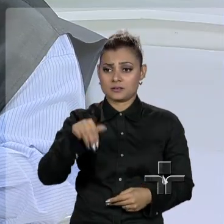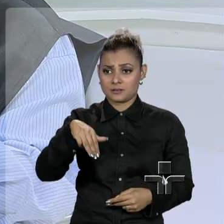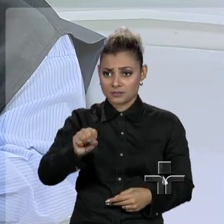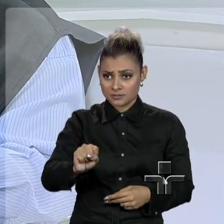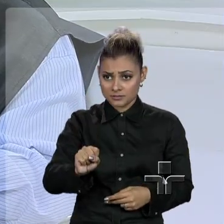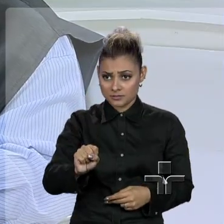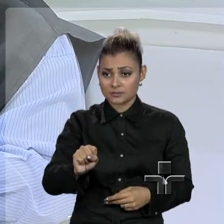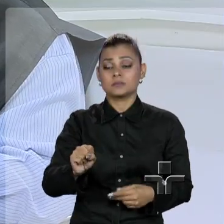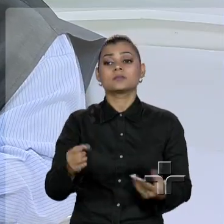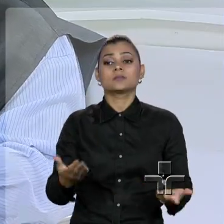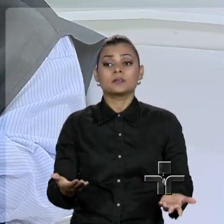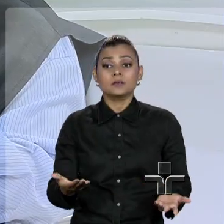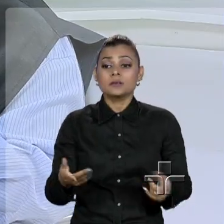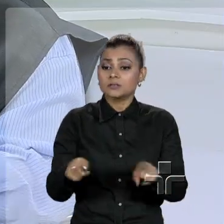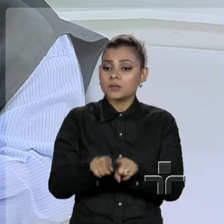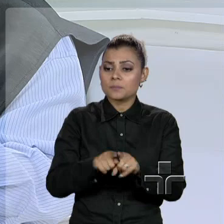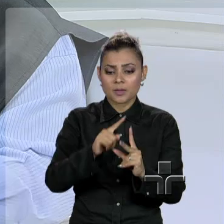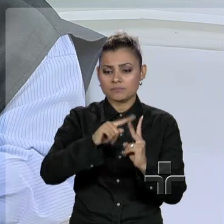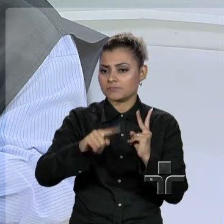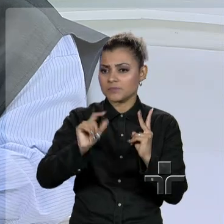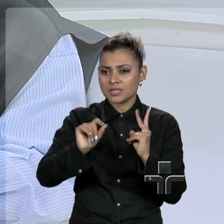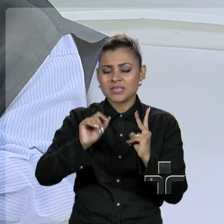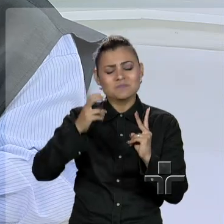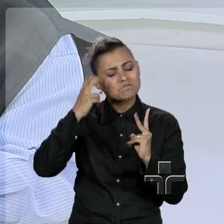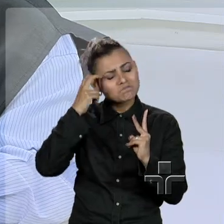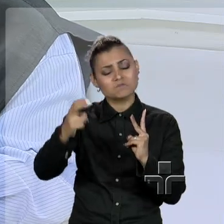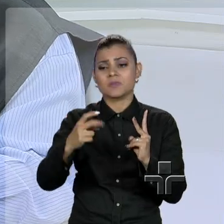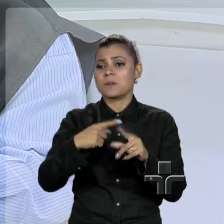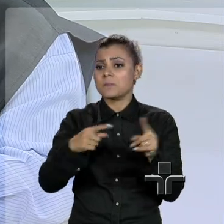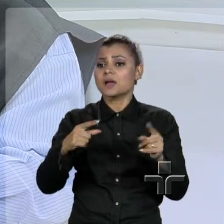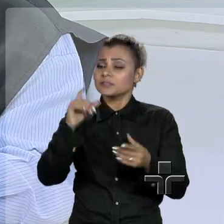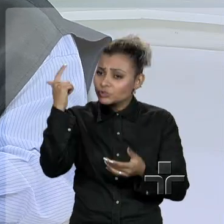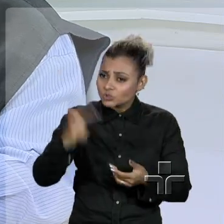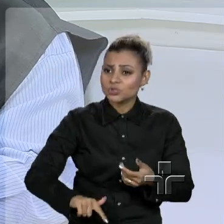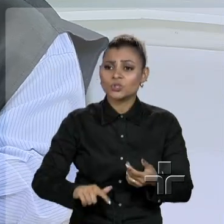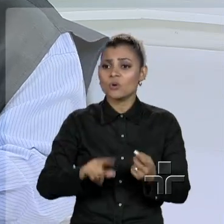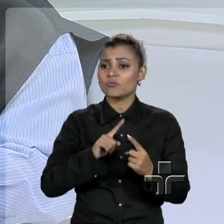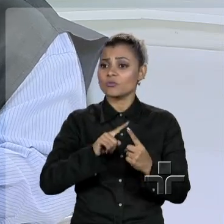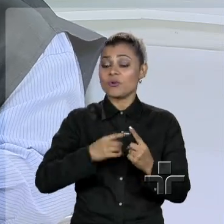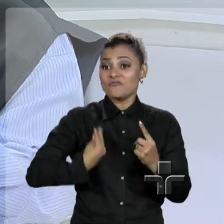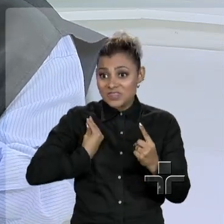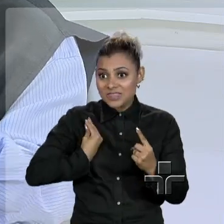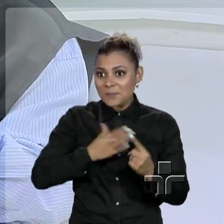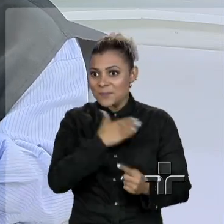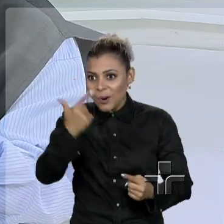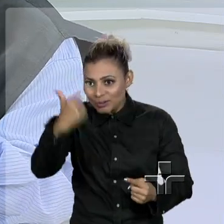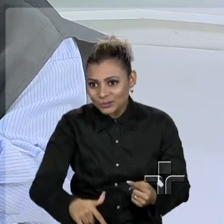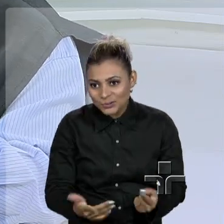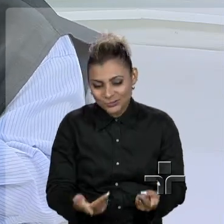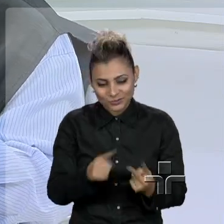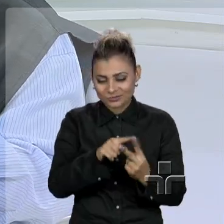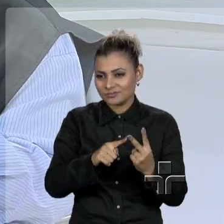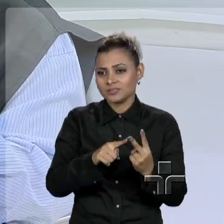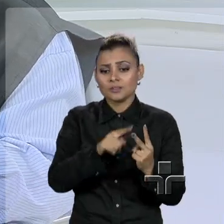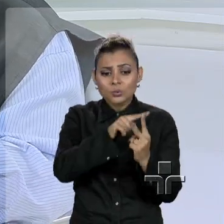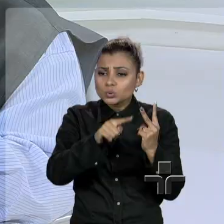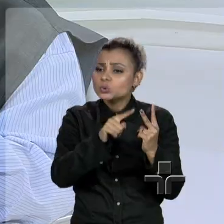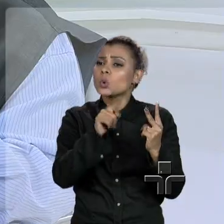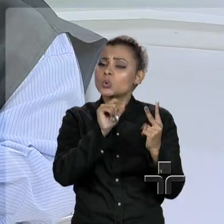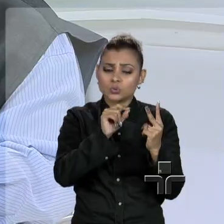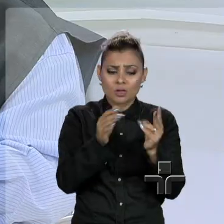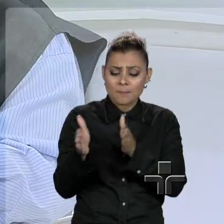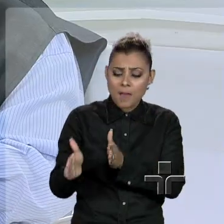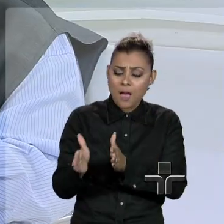marxistas e keynesianos, morreriam de novo. Então, aqui é o seguinte, aqui